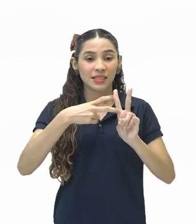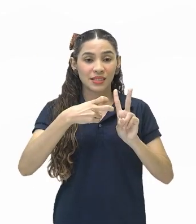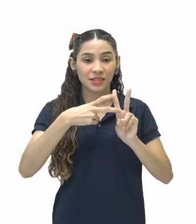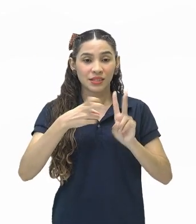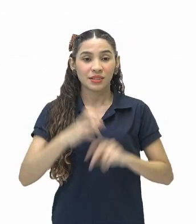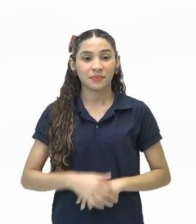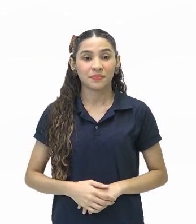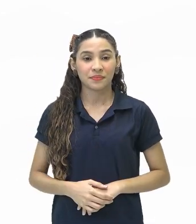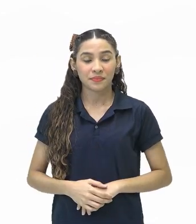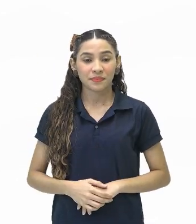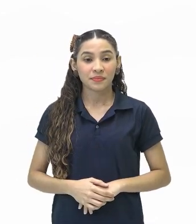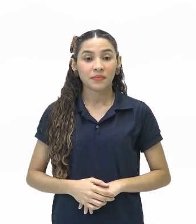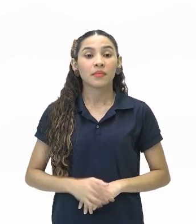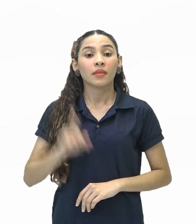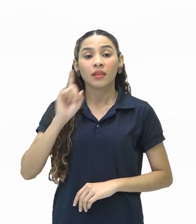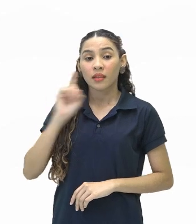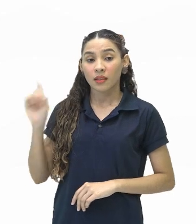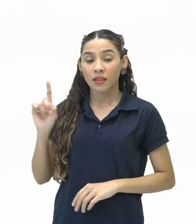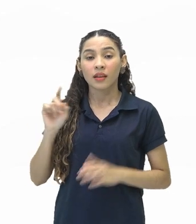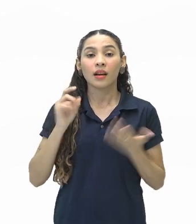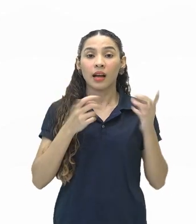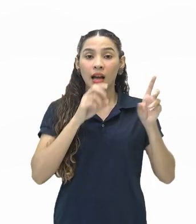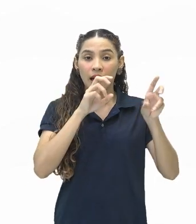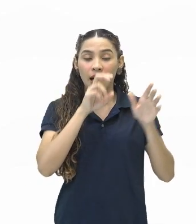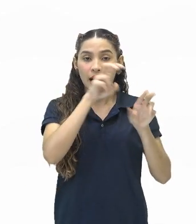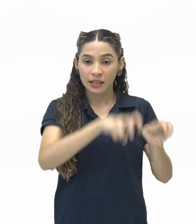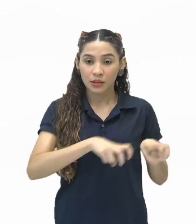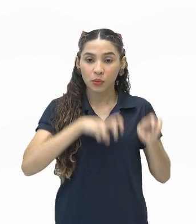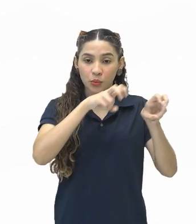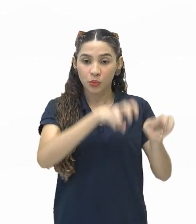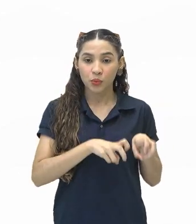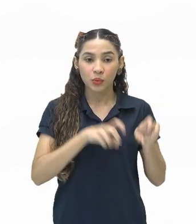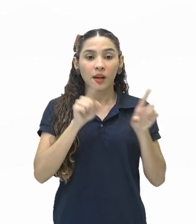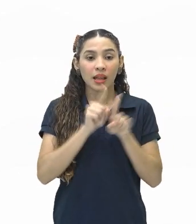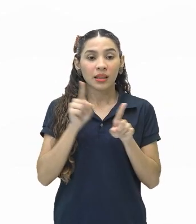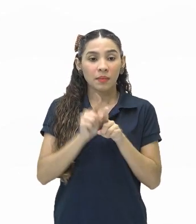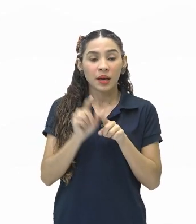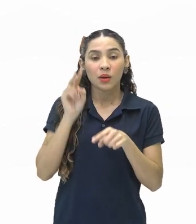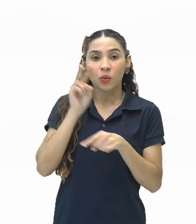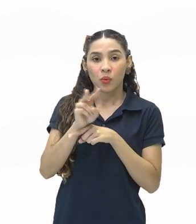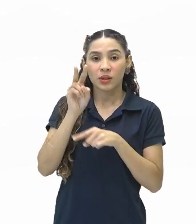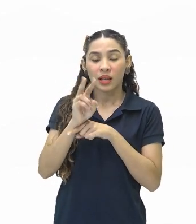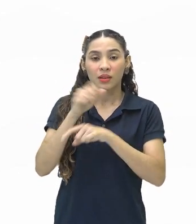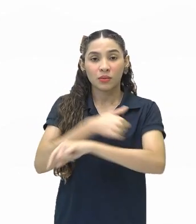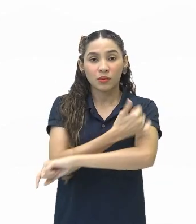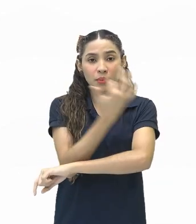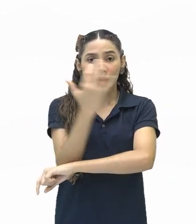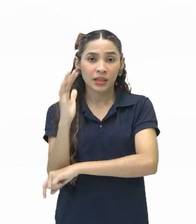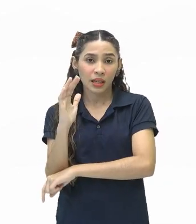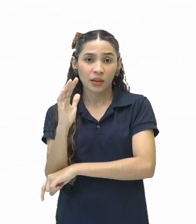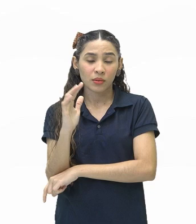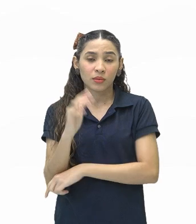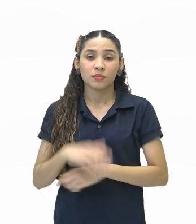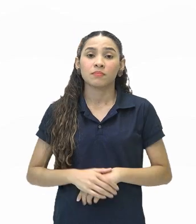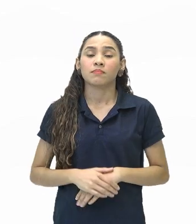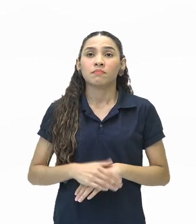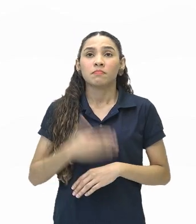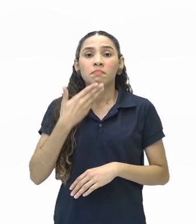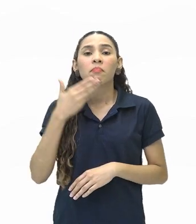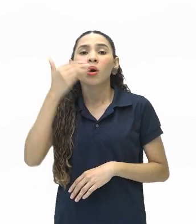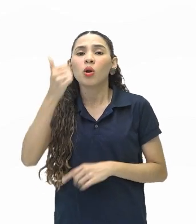só que legal. Aí a questão da agricultura, né? E da preservação ambiental. Ninguém cuida